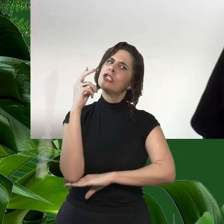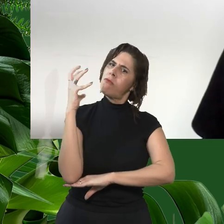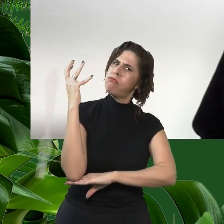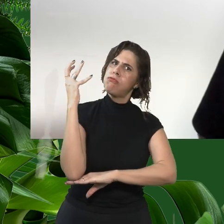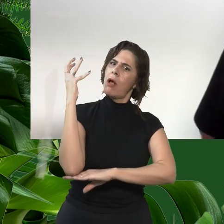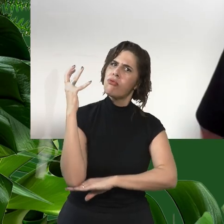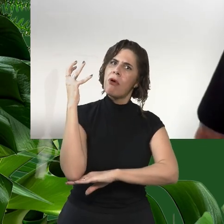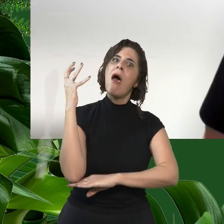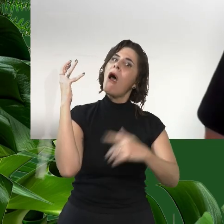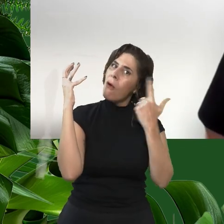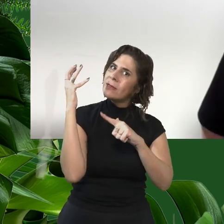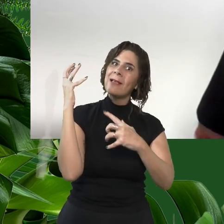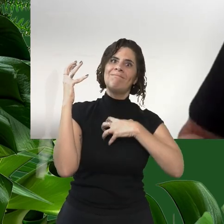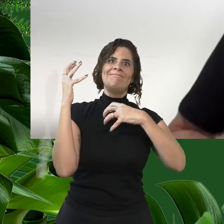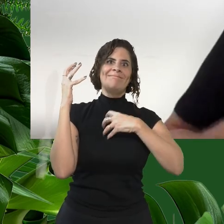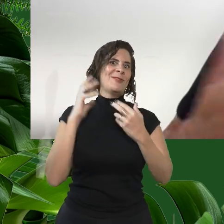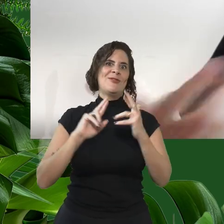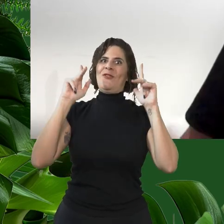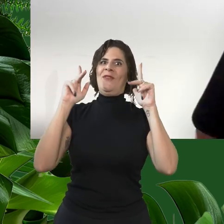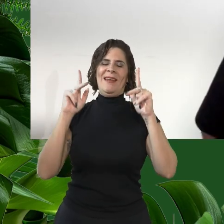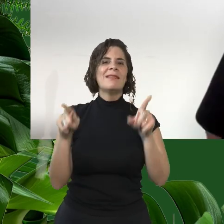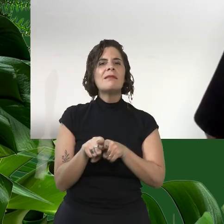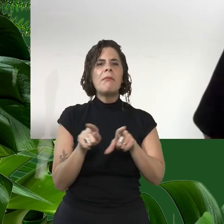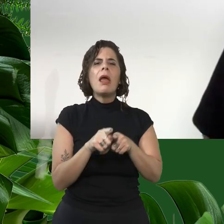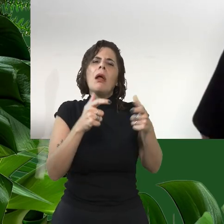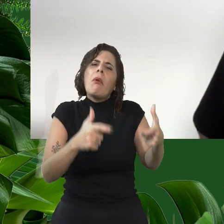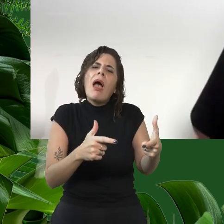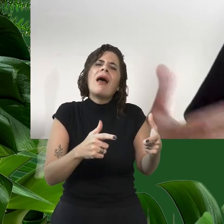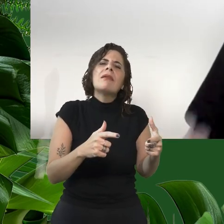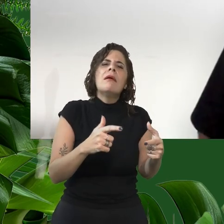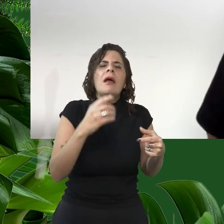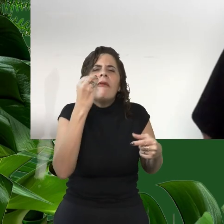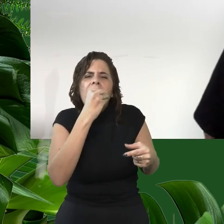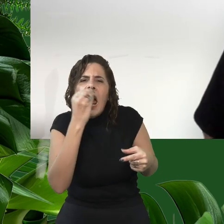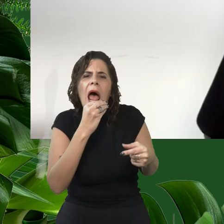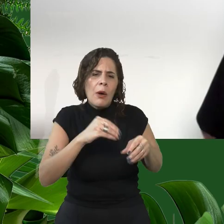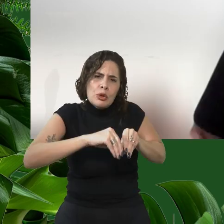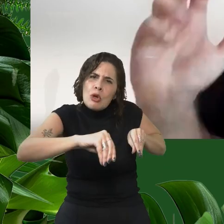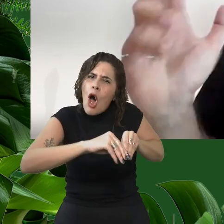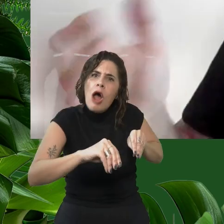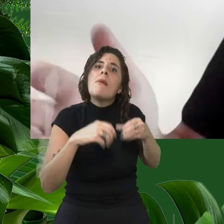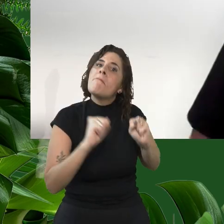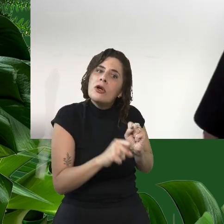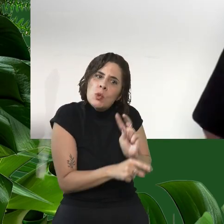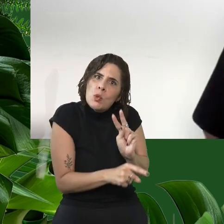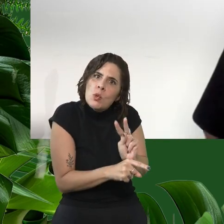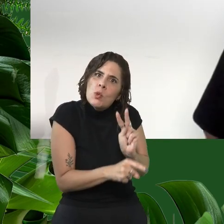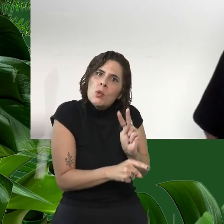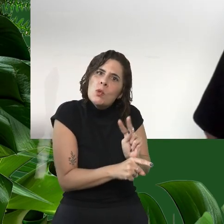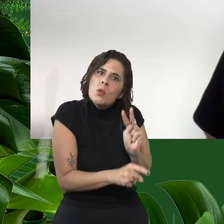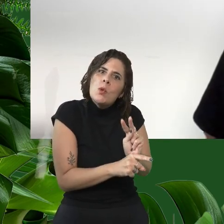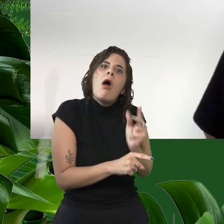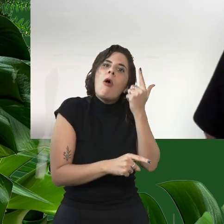sentir, protegendo áreas vulneráveis, protegendo o solo para nossa agricultura e garantindo fertilidade, protegendo